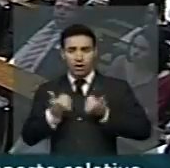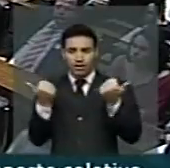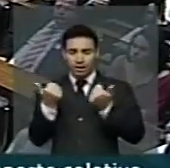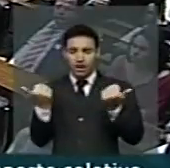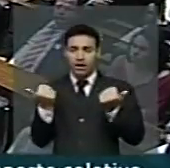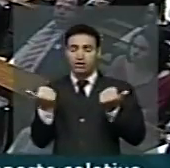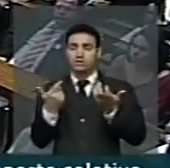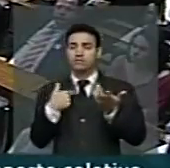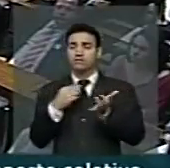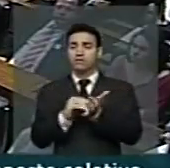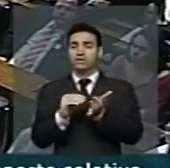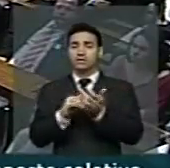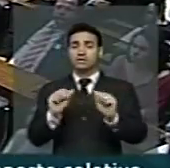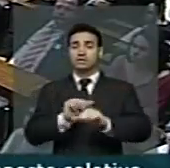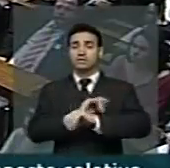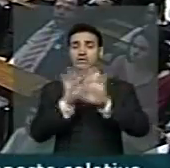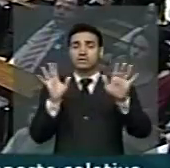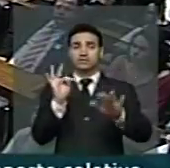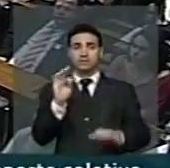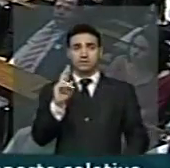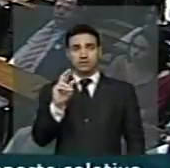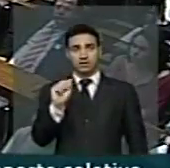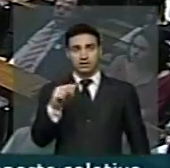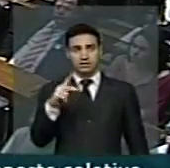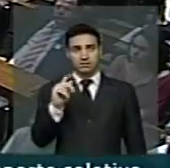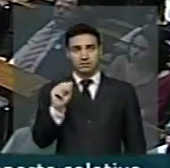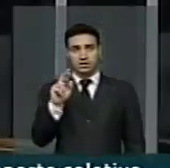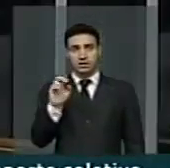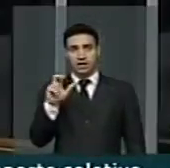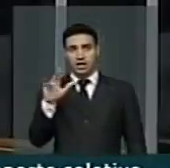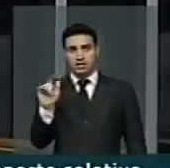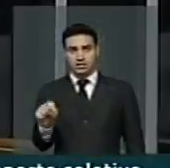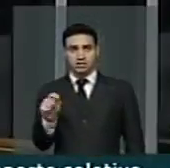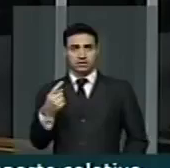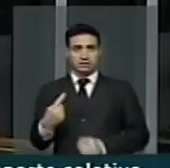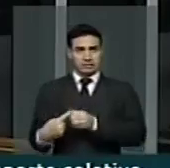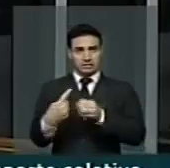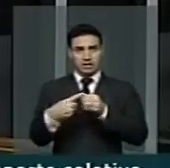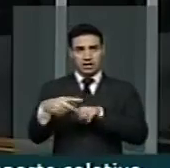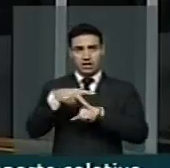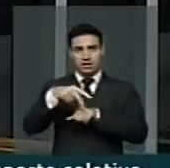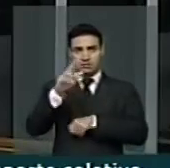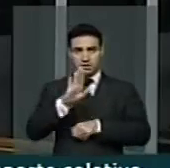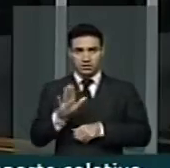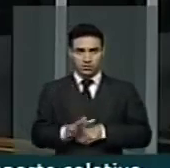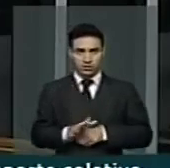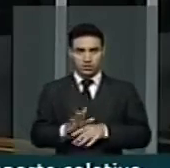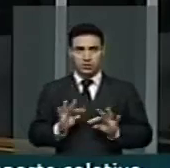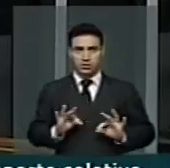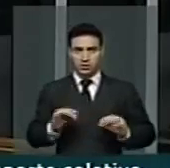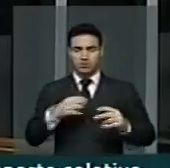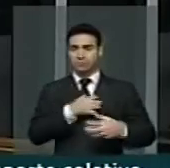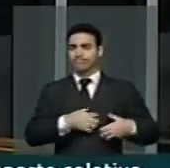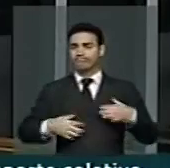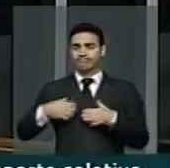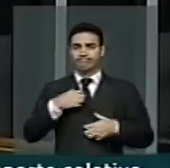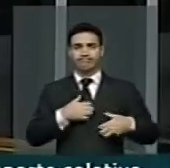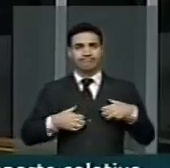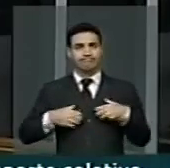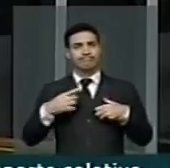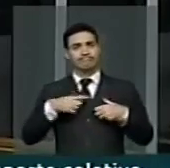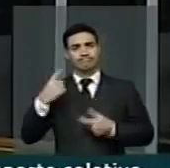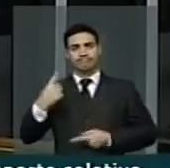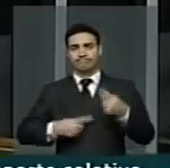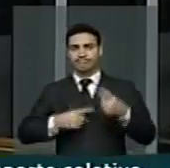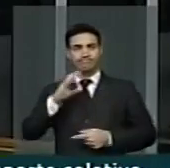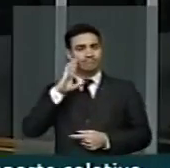dos serviços de transporte coletivo nas cidades brasileiras, essa insatisfação traz à tona um debate fundamental